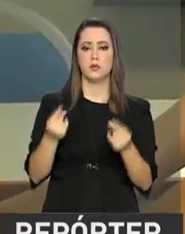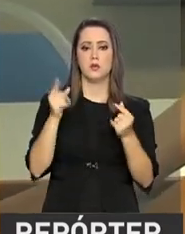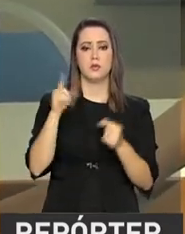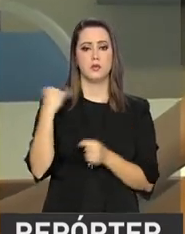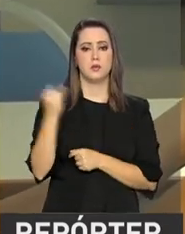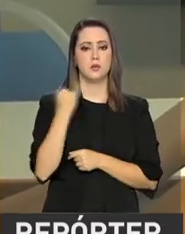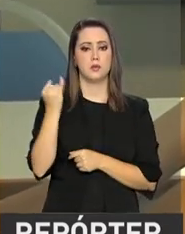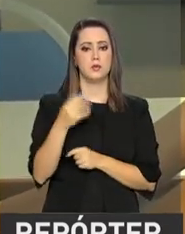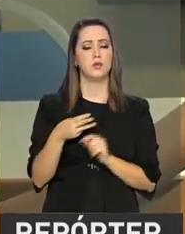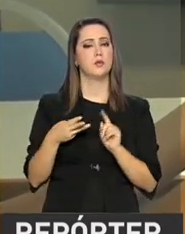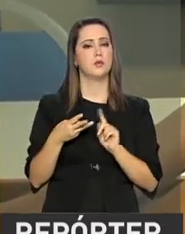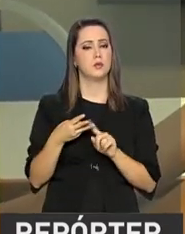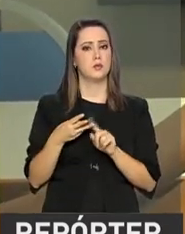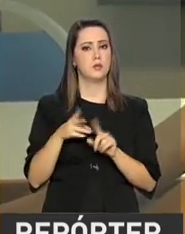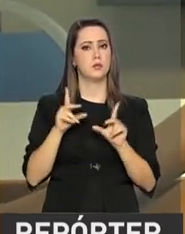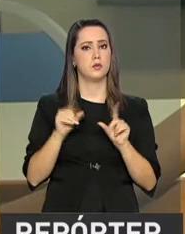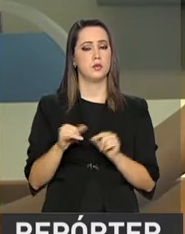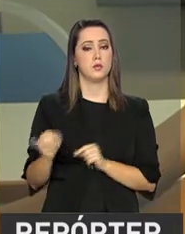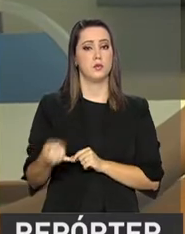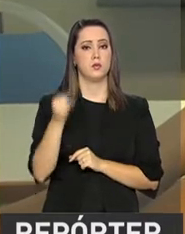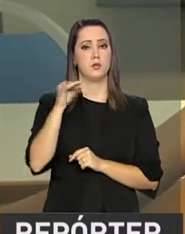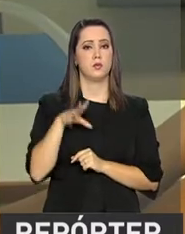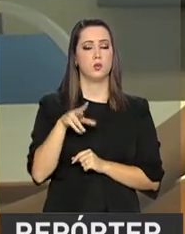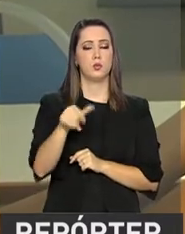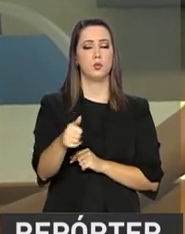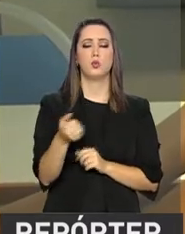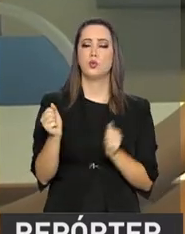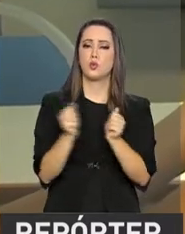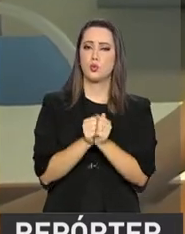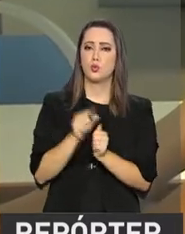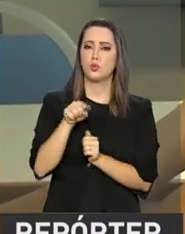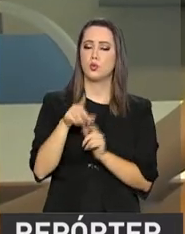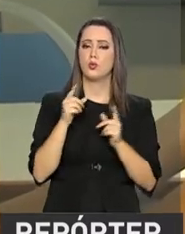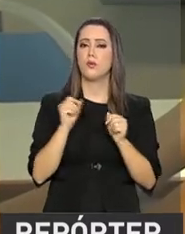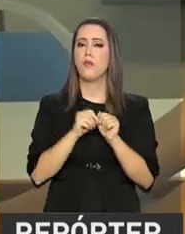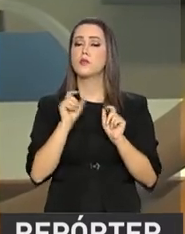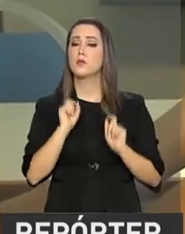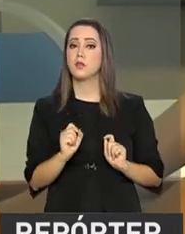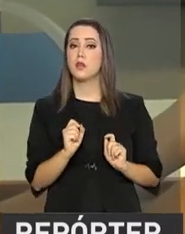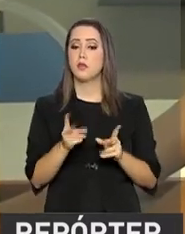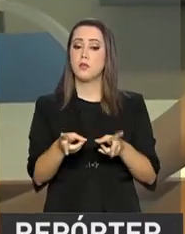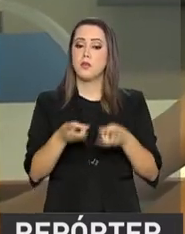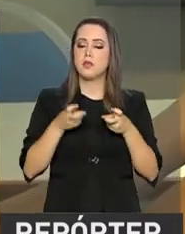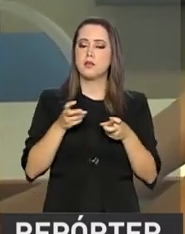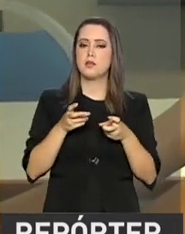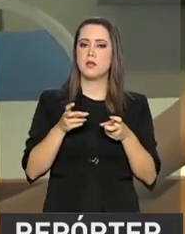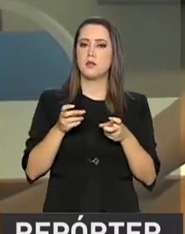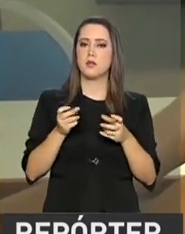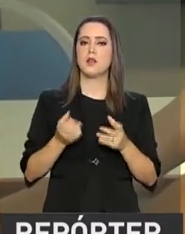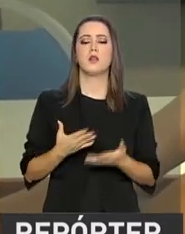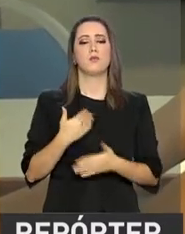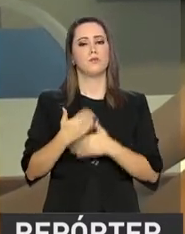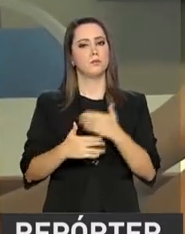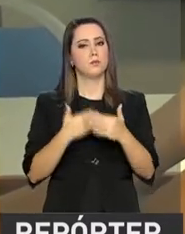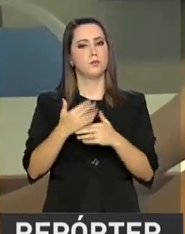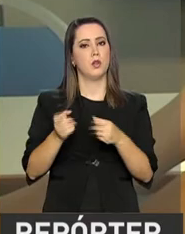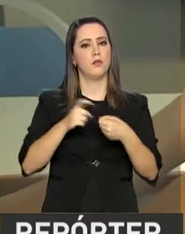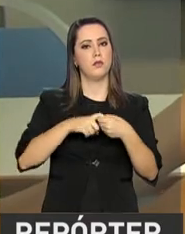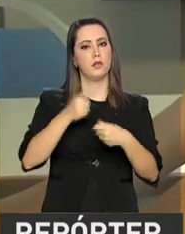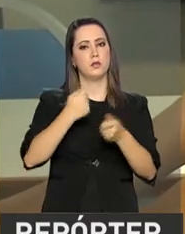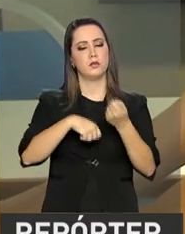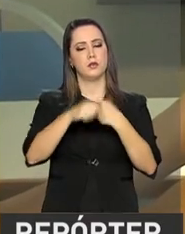e também uma redução da taxa de juros esses fatores fazem com que se perceba uma contínua recuperação